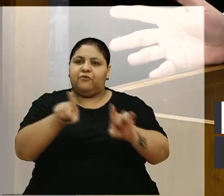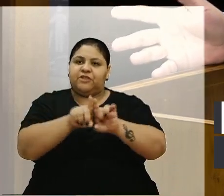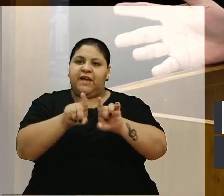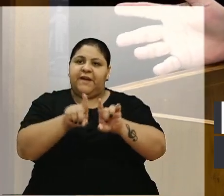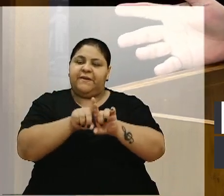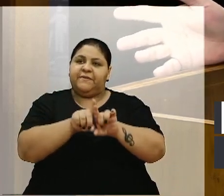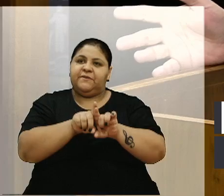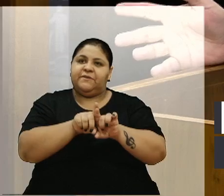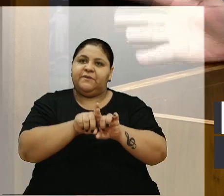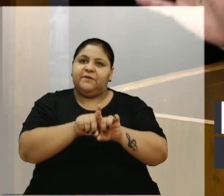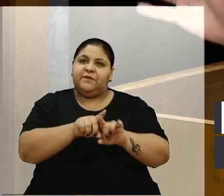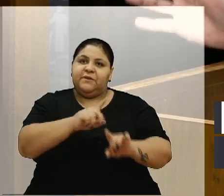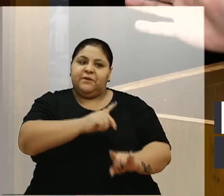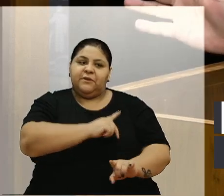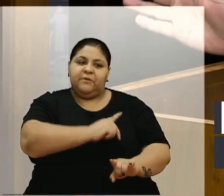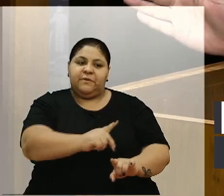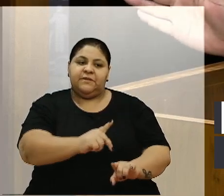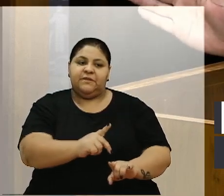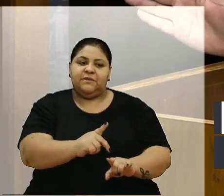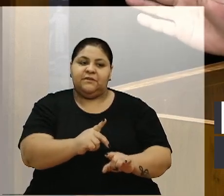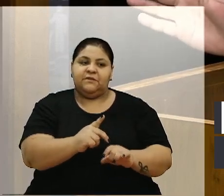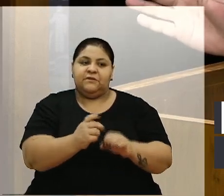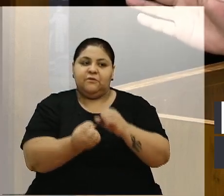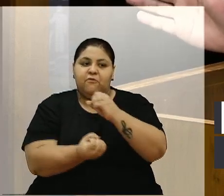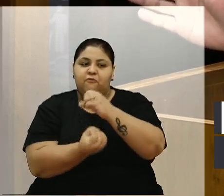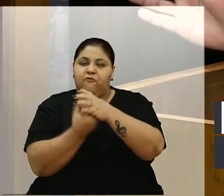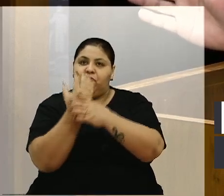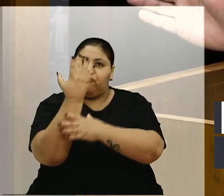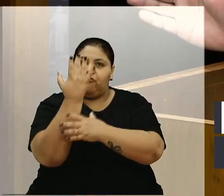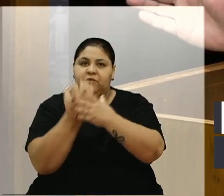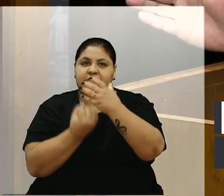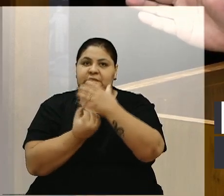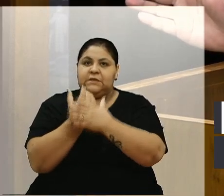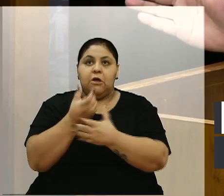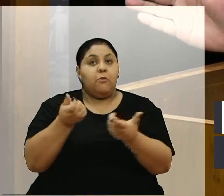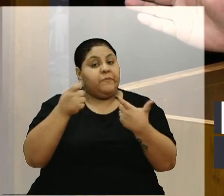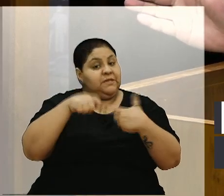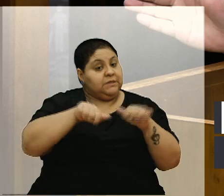que é o prefeito do município, tem que mudar a rota.